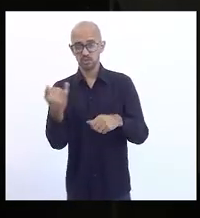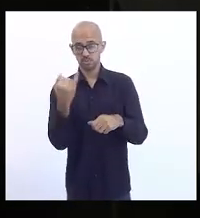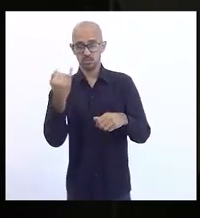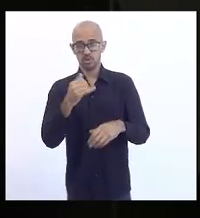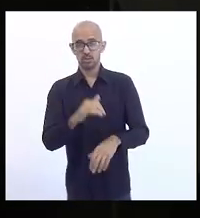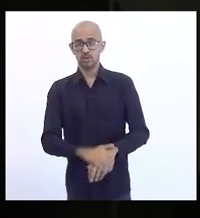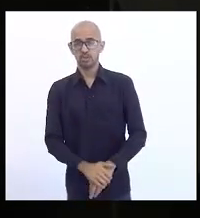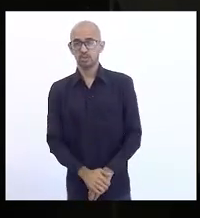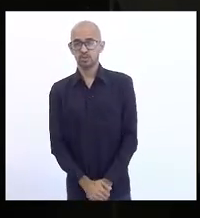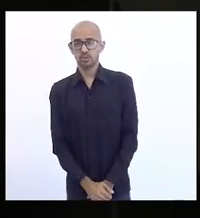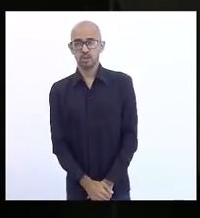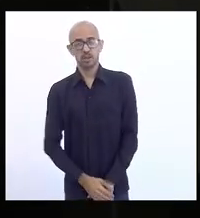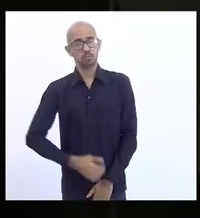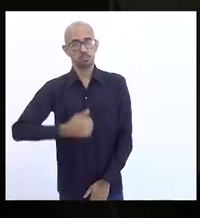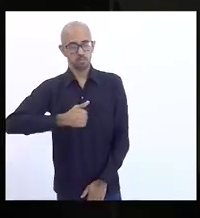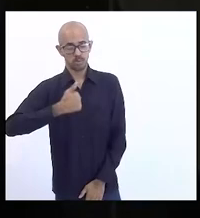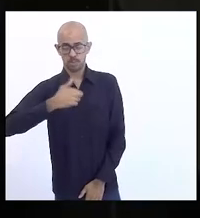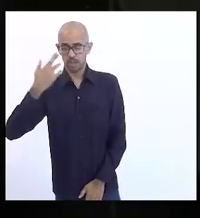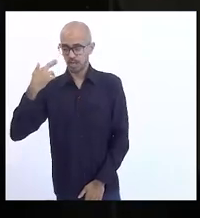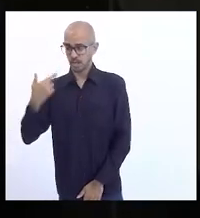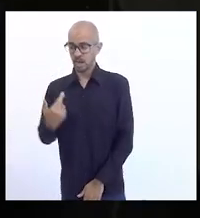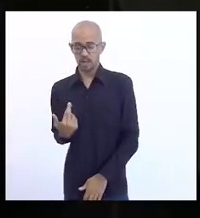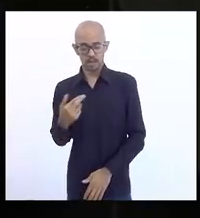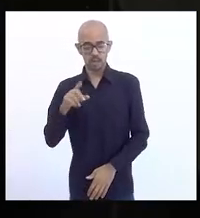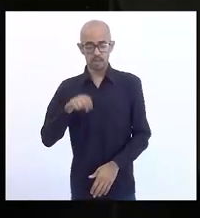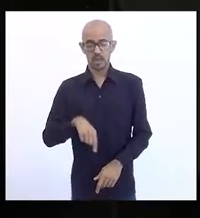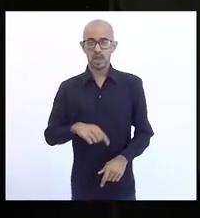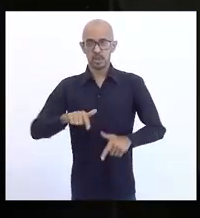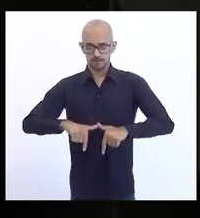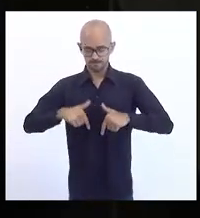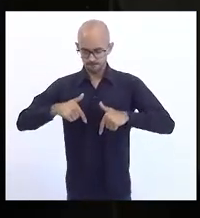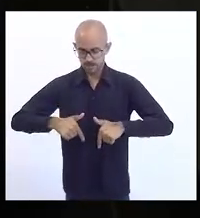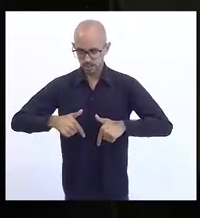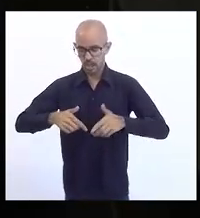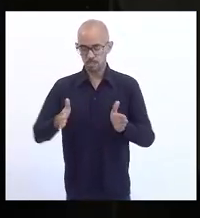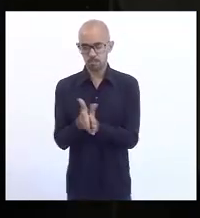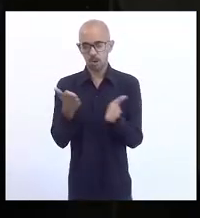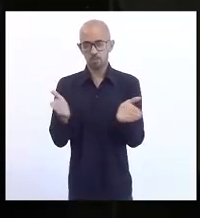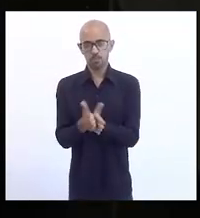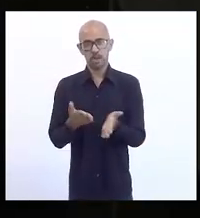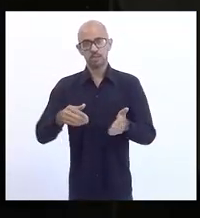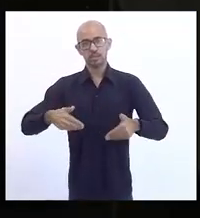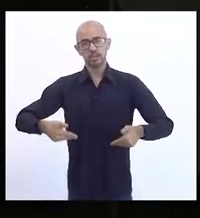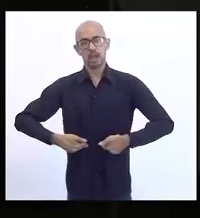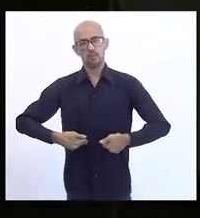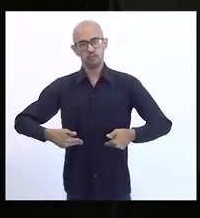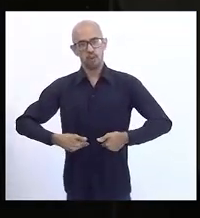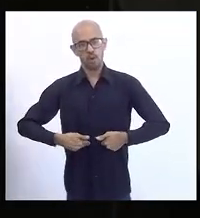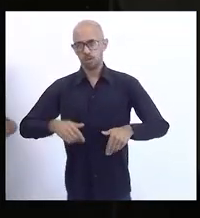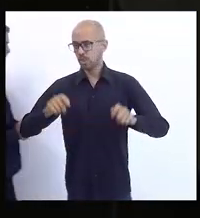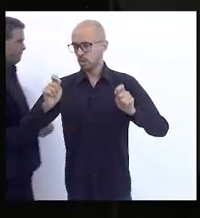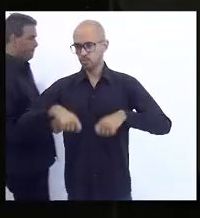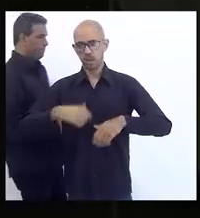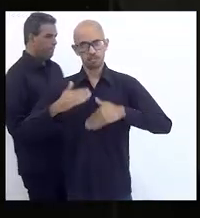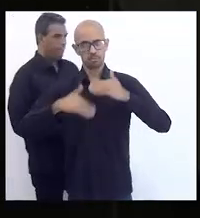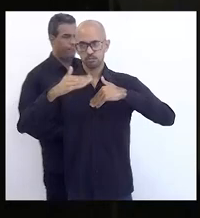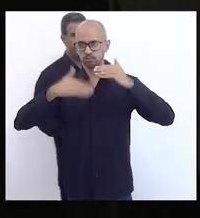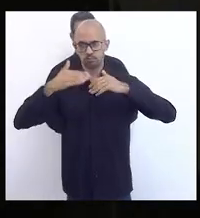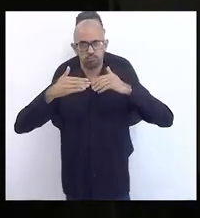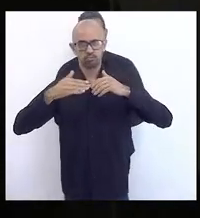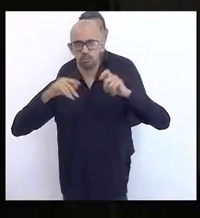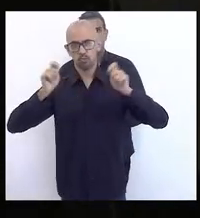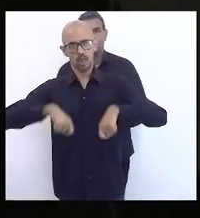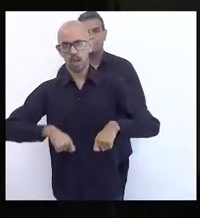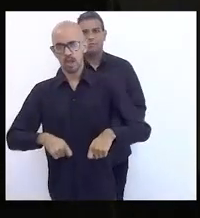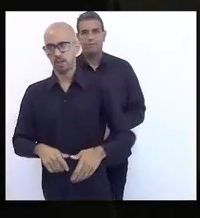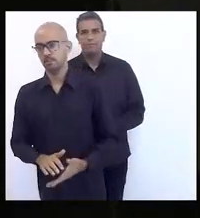delas, deputada Renata Souza, enfrentar a pobreza e a miséria. Não há agenda de desenvolvimento possível sem